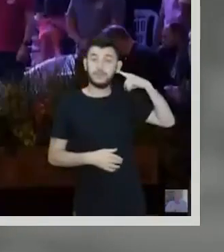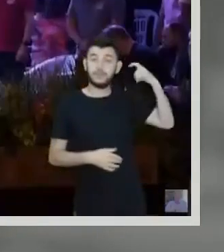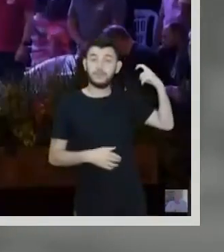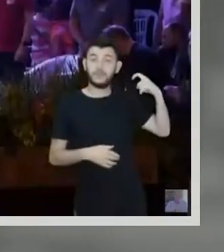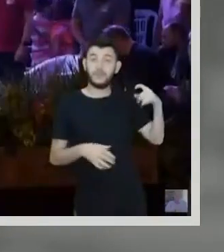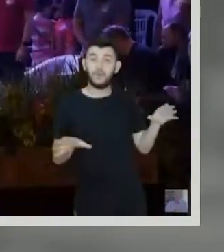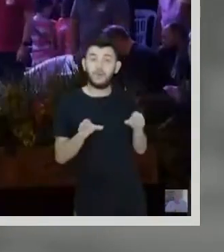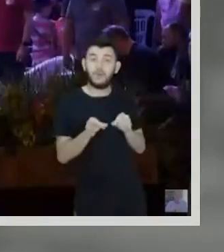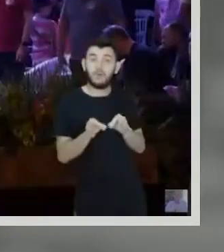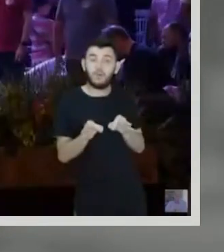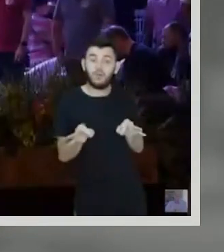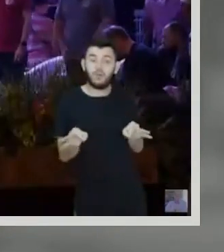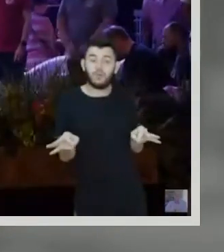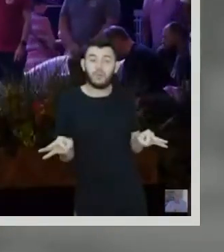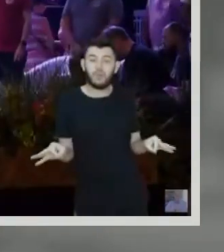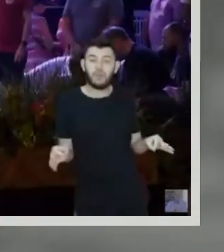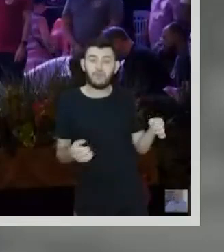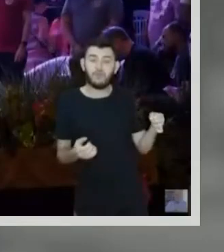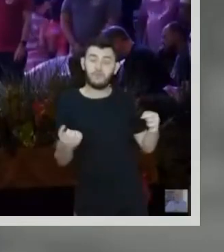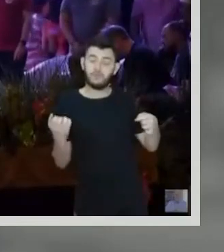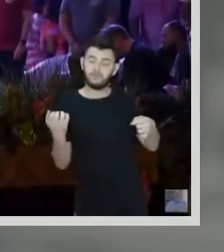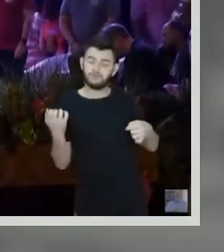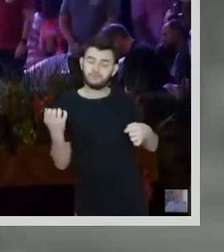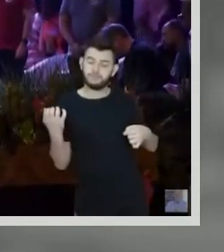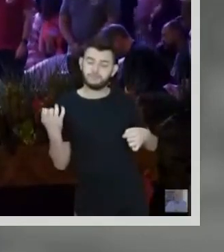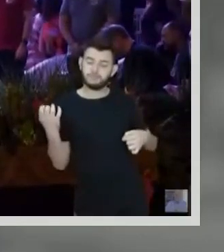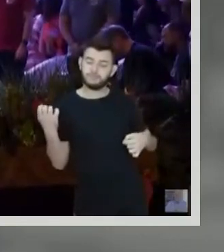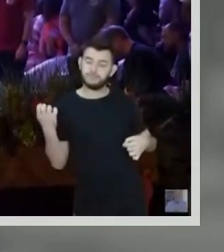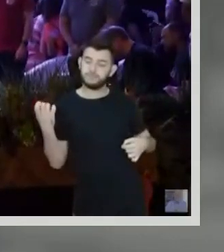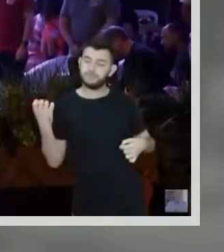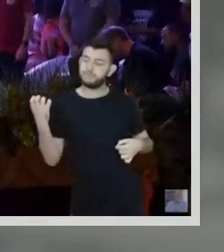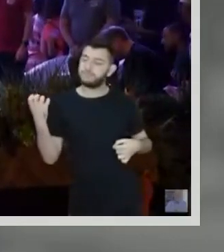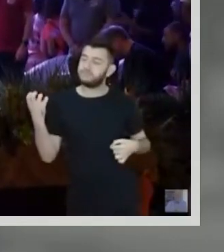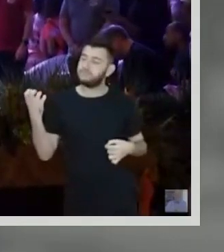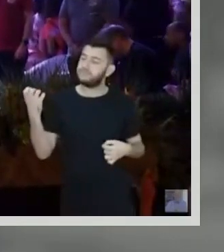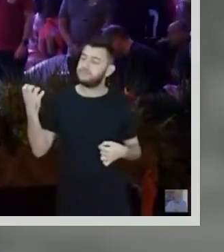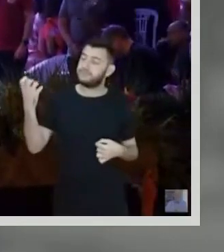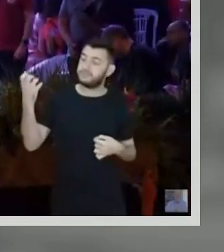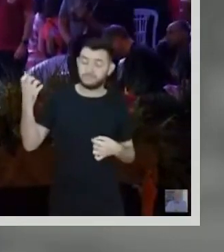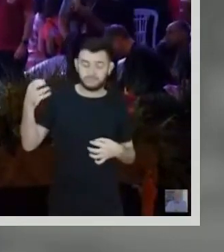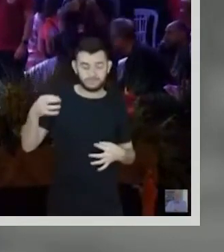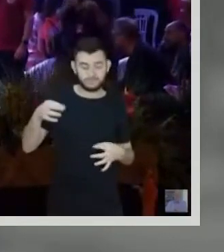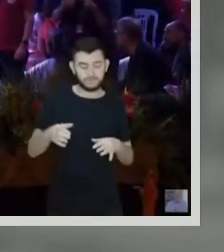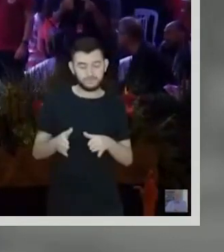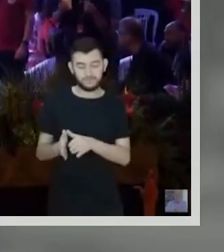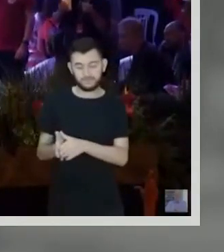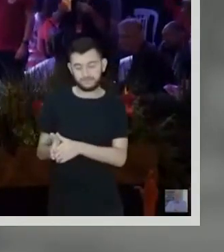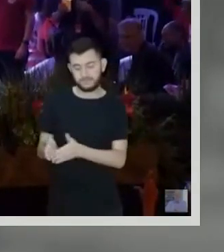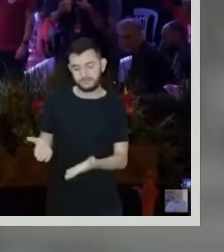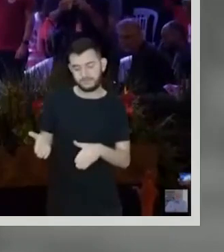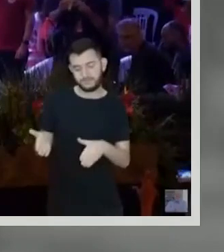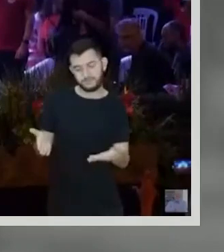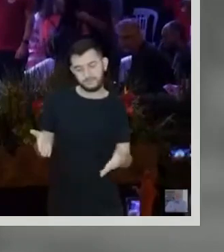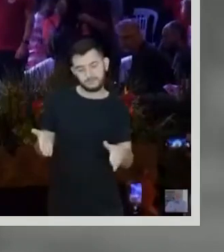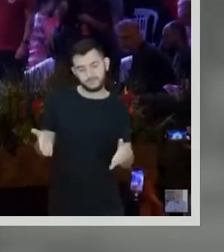vai perder. E as pessoas que vão votar no Ciro também, não querem a princípio nem Lula nem Bolsonaro, vão votar no Ciro sabendo que ele vai perder, mas para